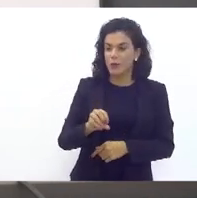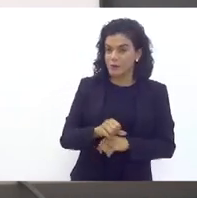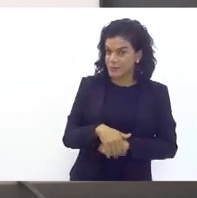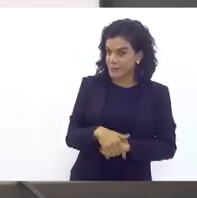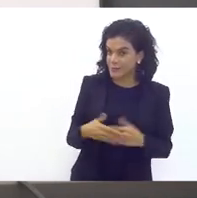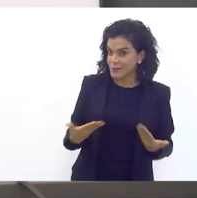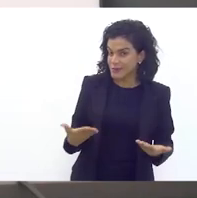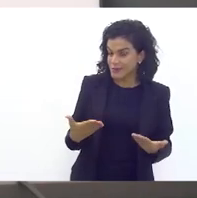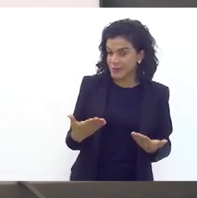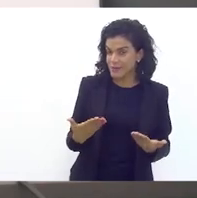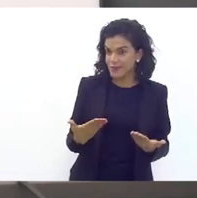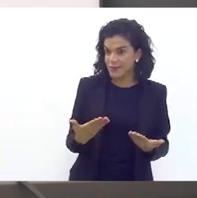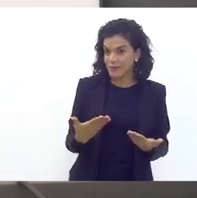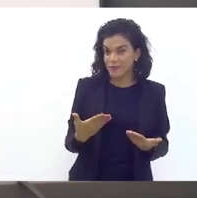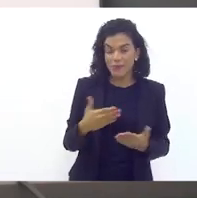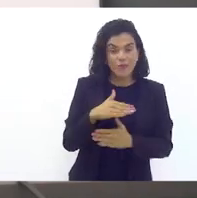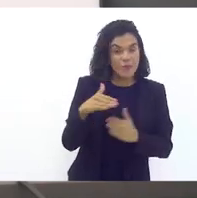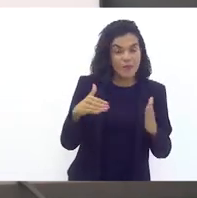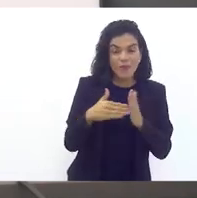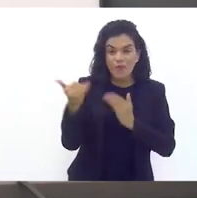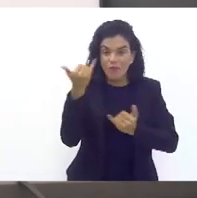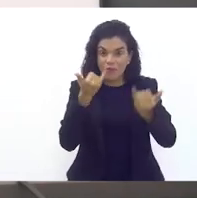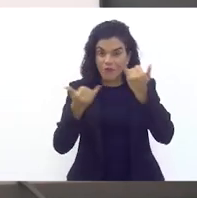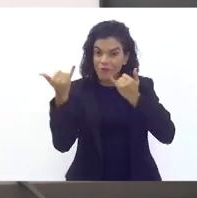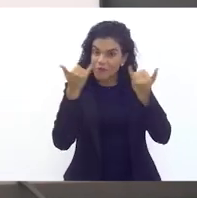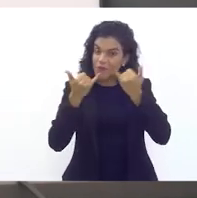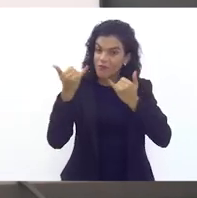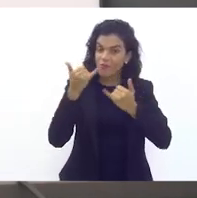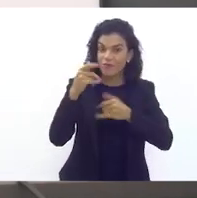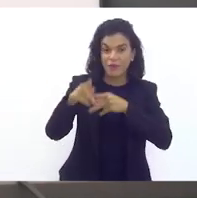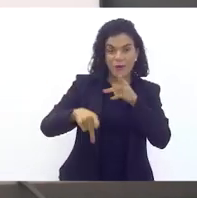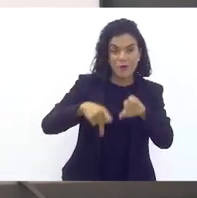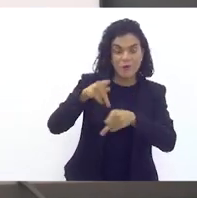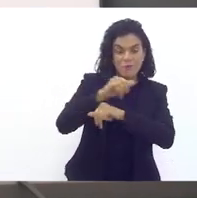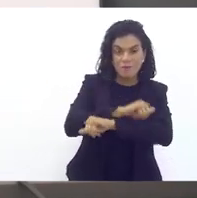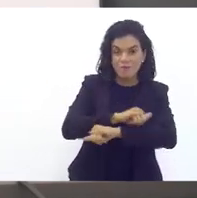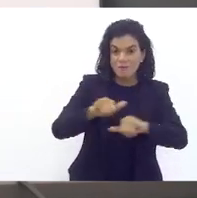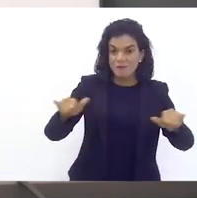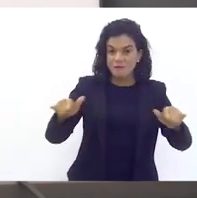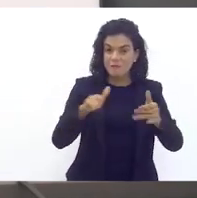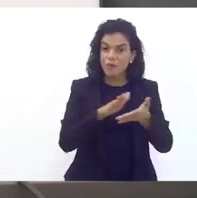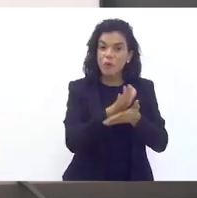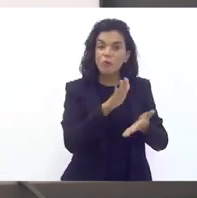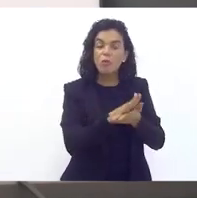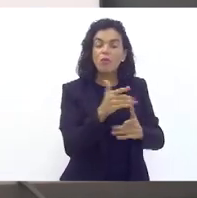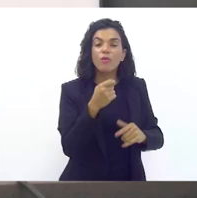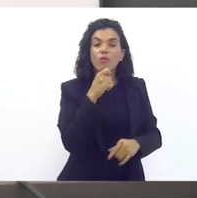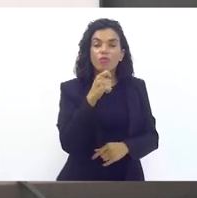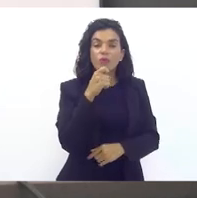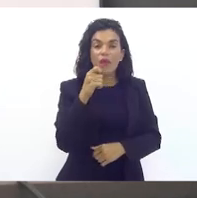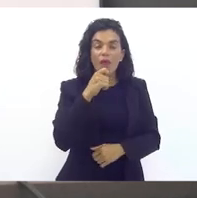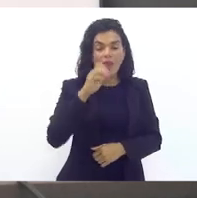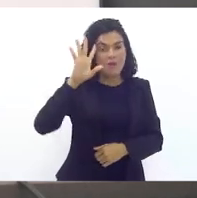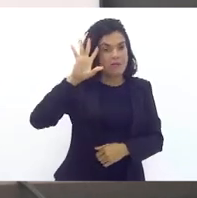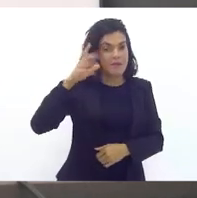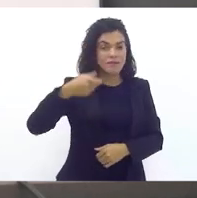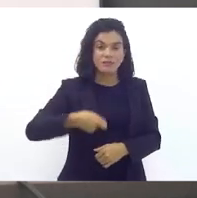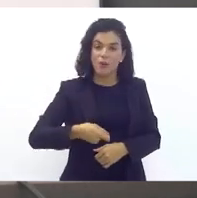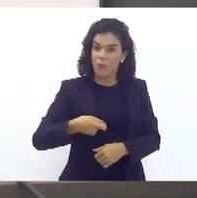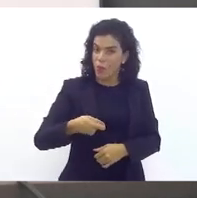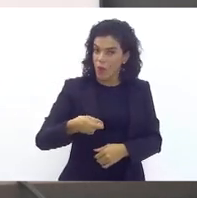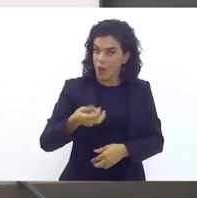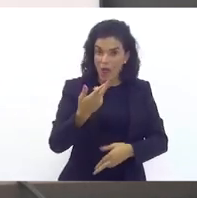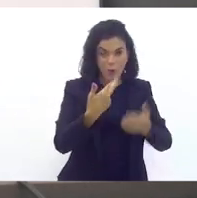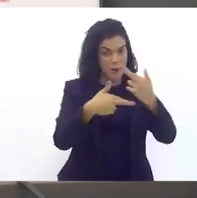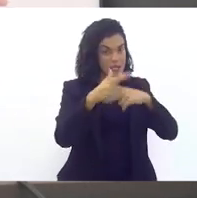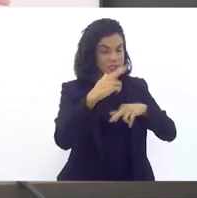No processo, daquilo que é público, a informação é: não publique os títulos porque não se tem decisão do Conselho de Recuperação Fiscal. Então, parece que o Conselho de Recuperação